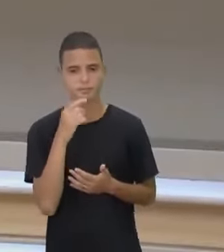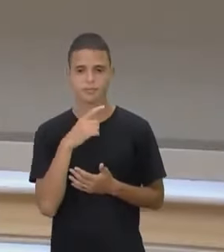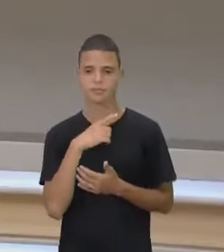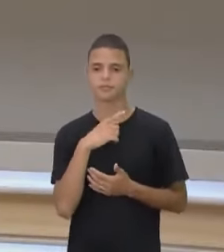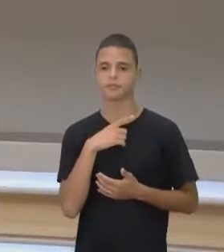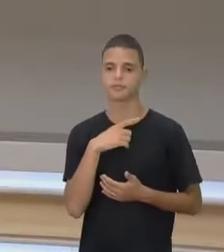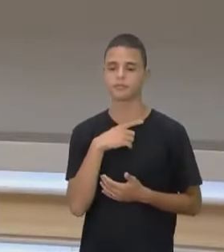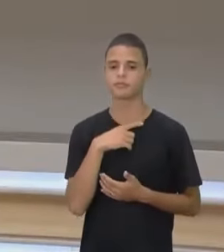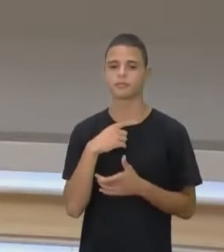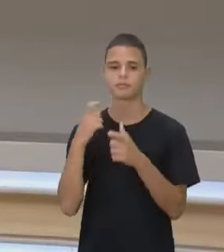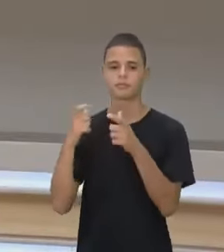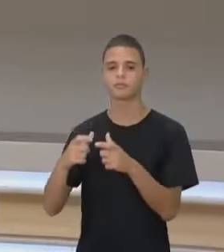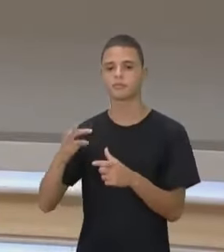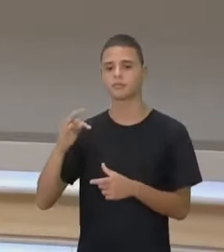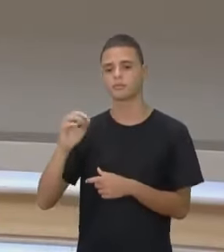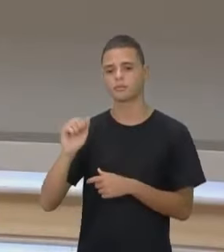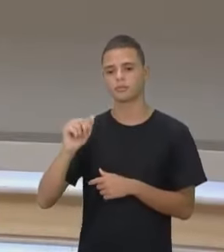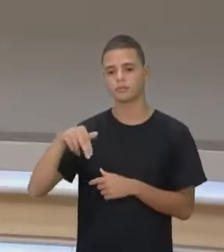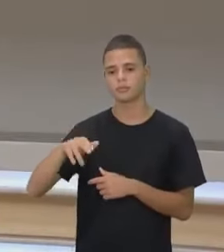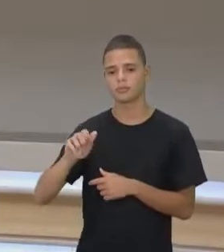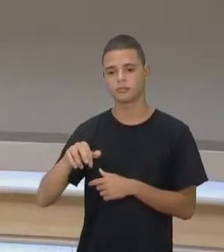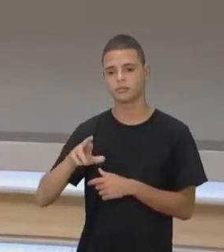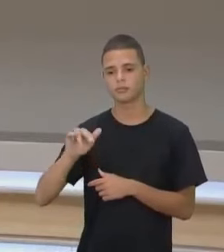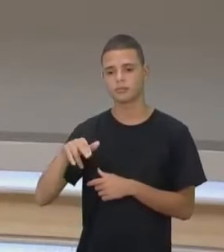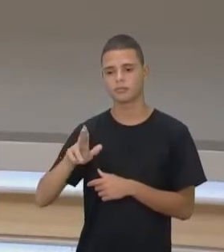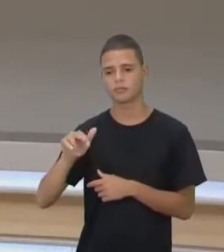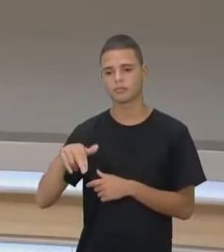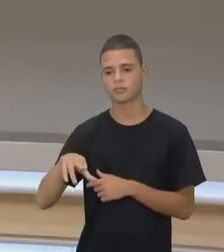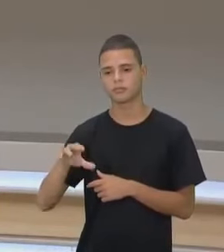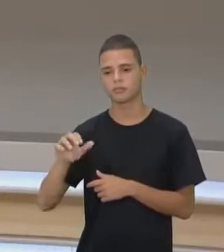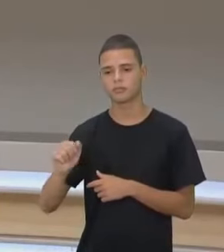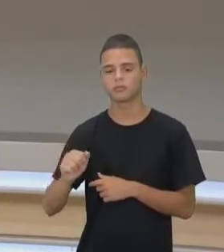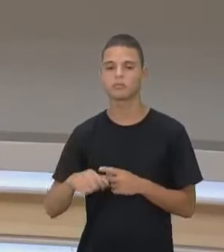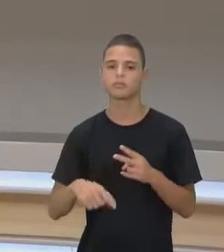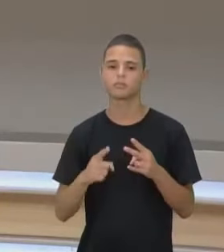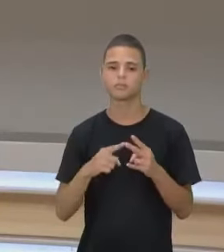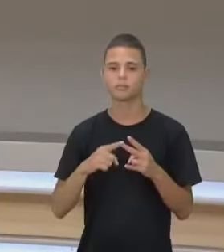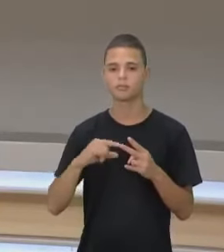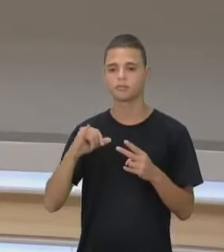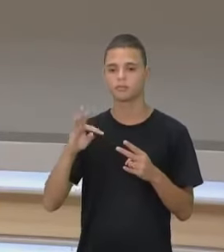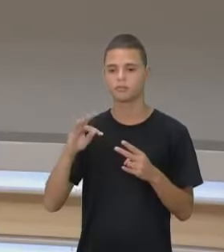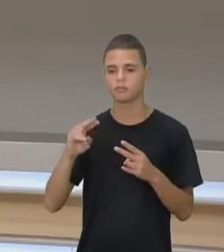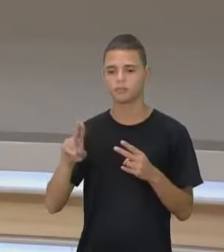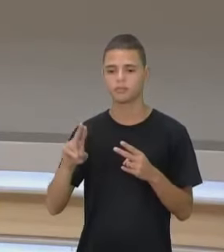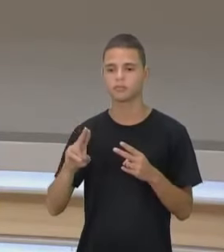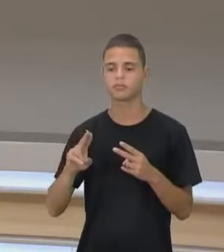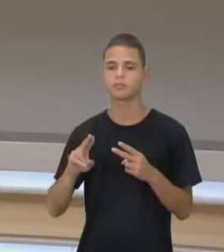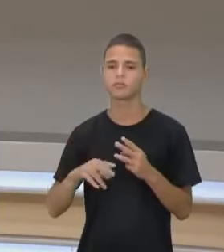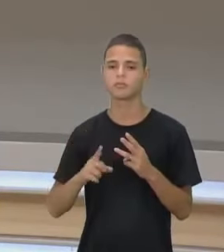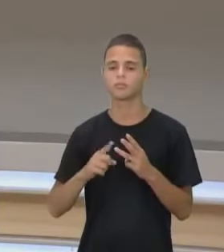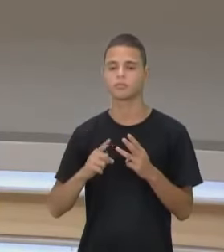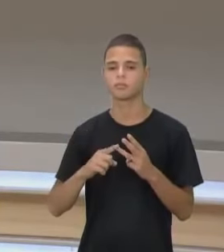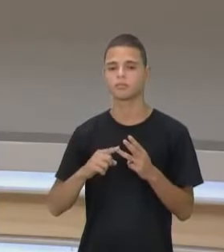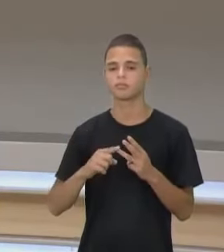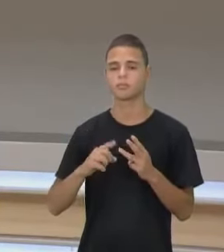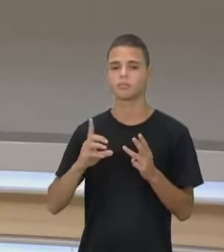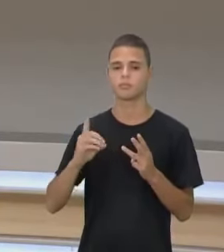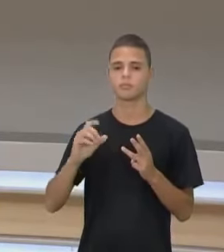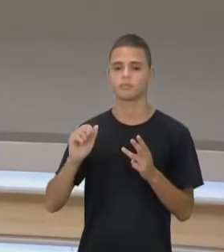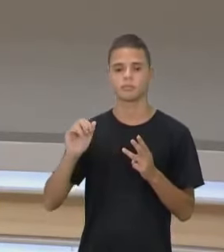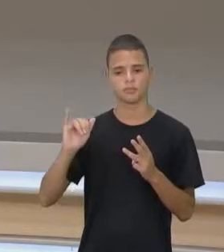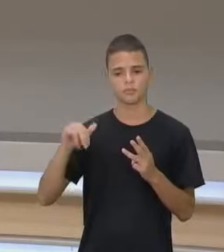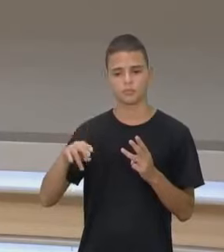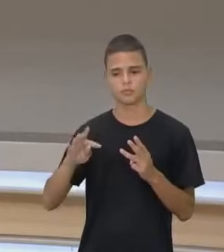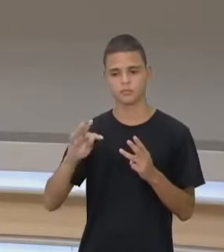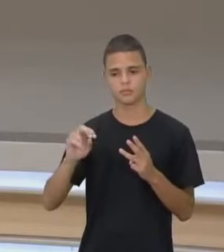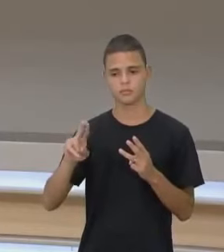foi atingida, né? Nós tivemos tornados, se eu não me engano, em Itu também. Né? Tivemos em Indaiatuba tornado, e